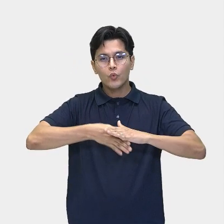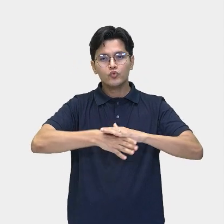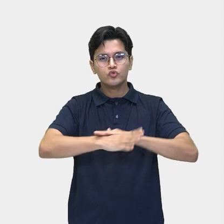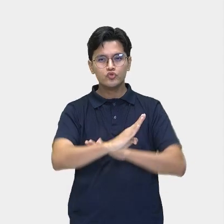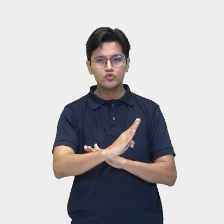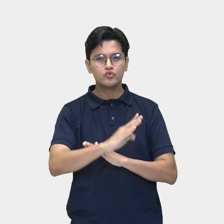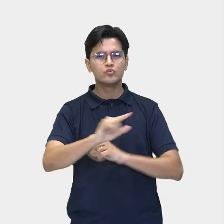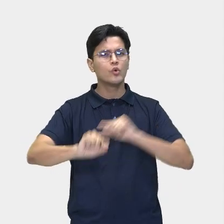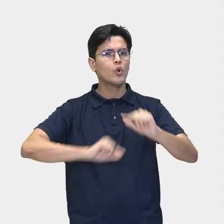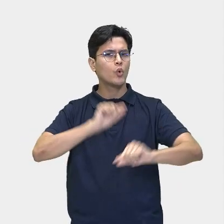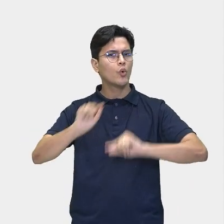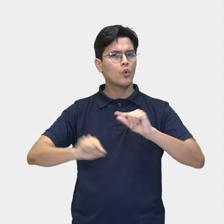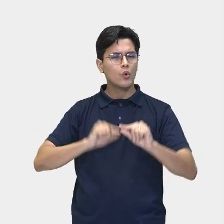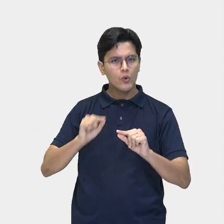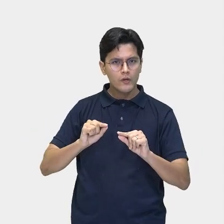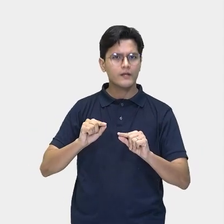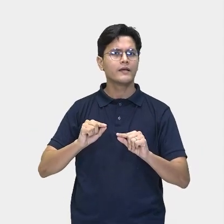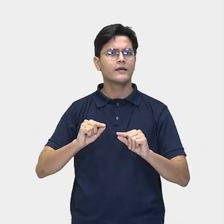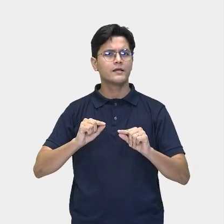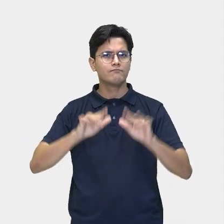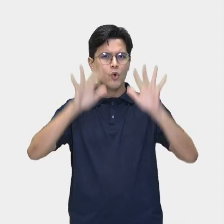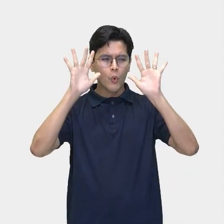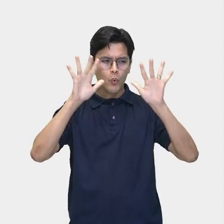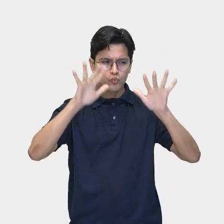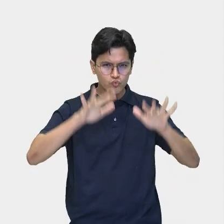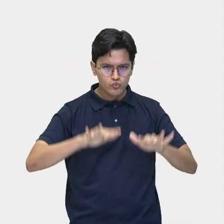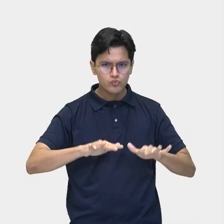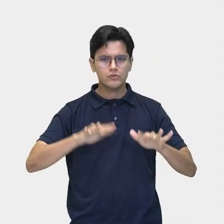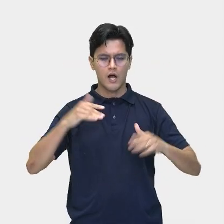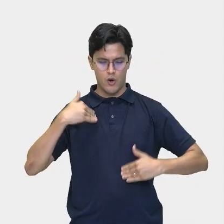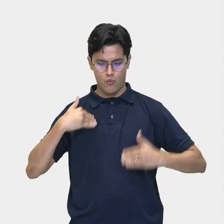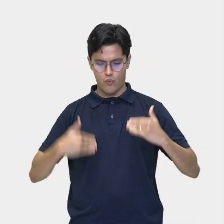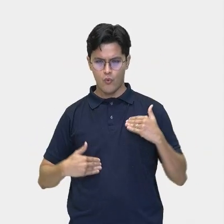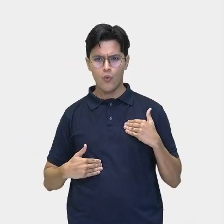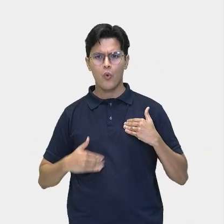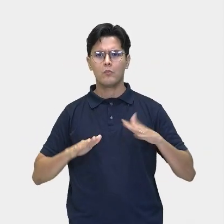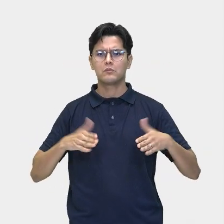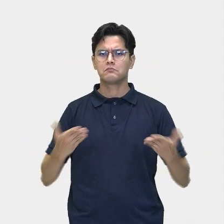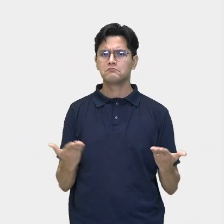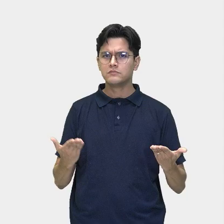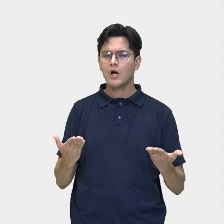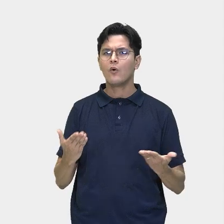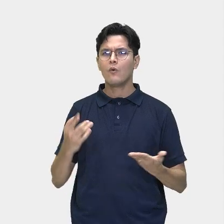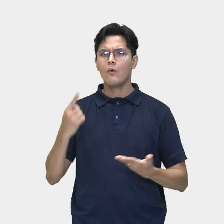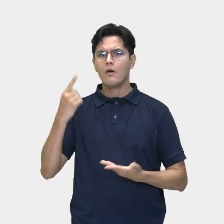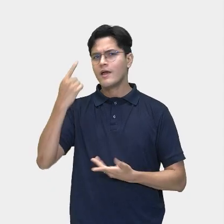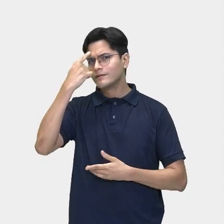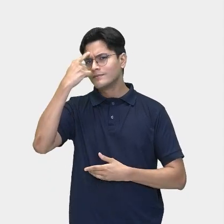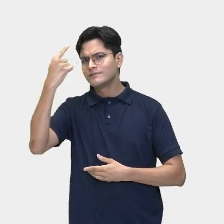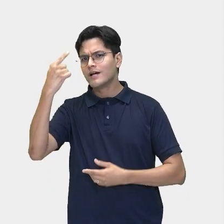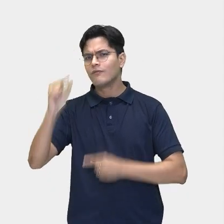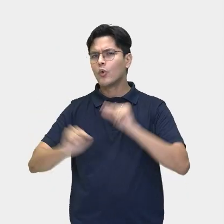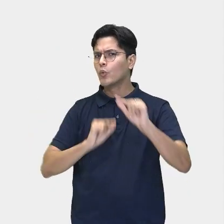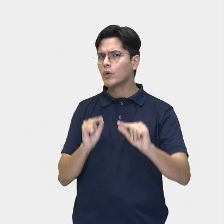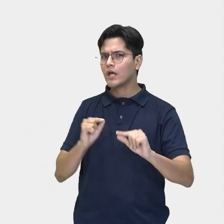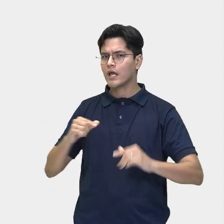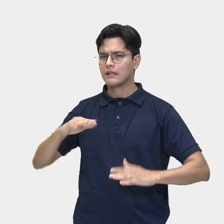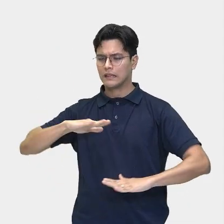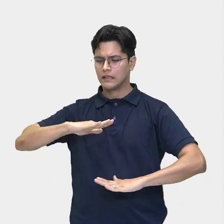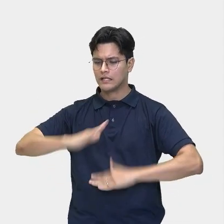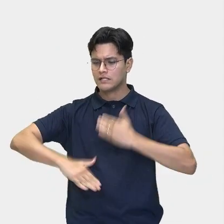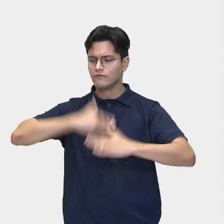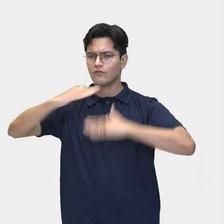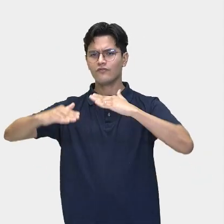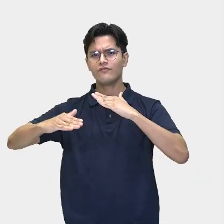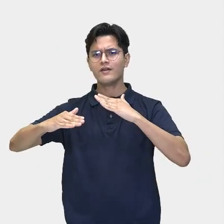um corpo muito bem trabalhado, muito bem treinado, era super importante naquela